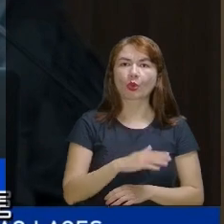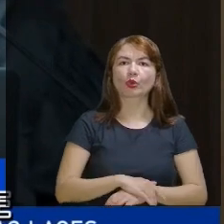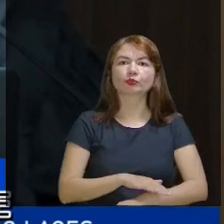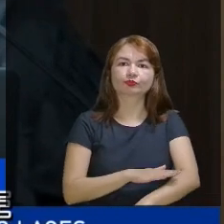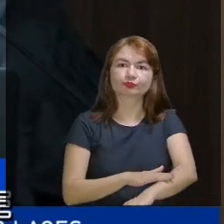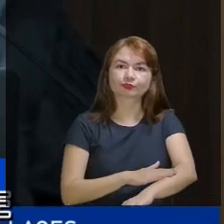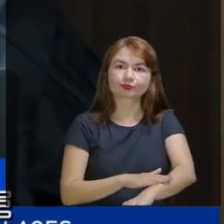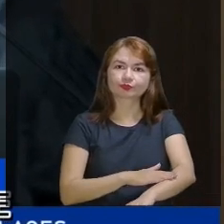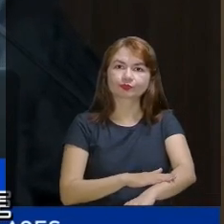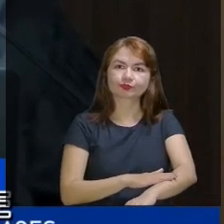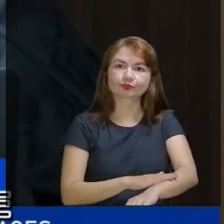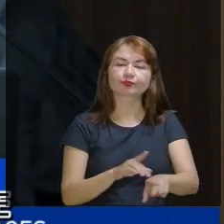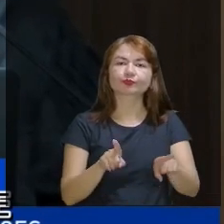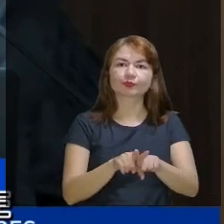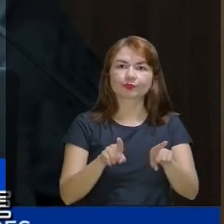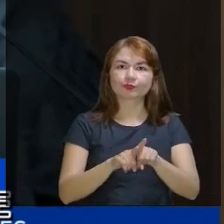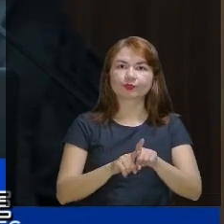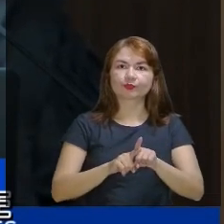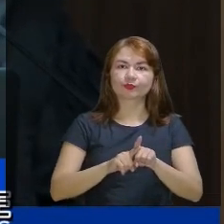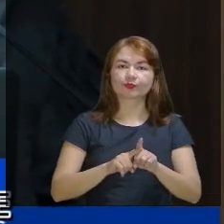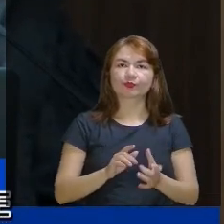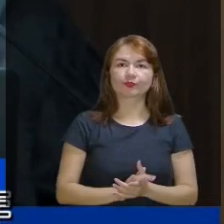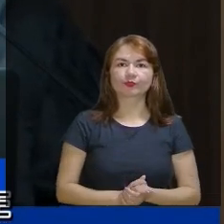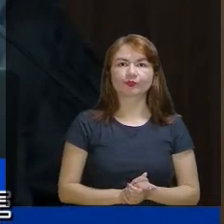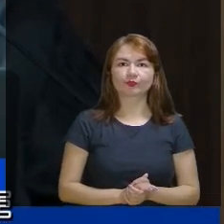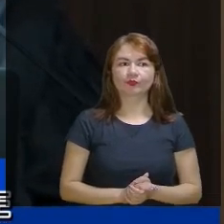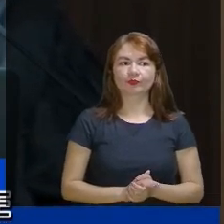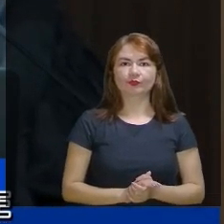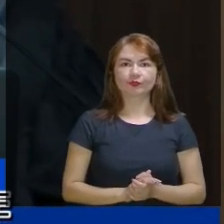que possuem traços fenotípicos